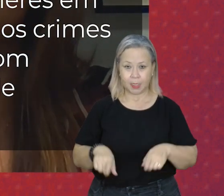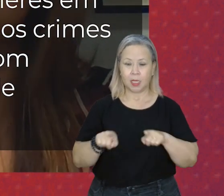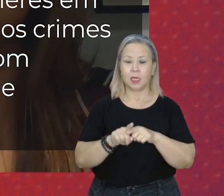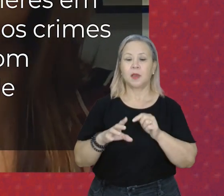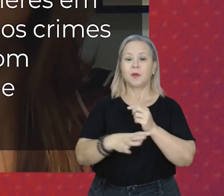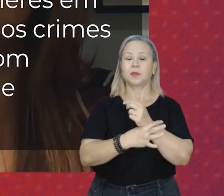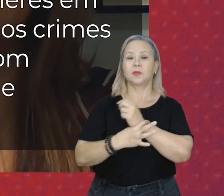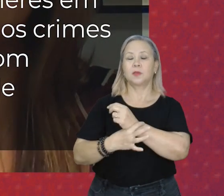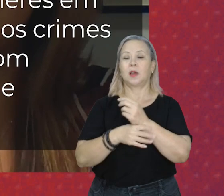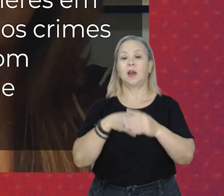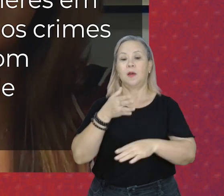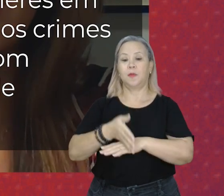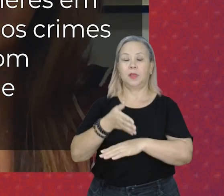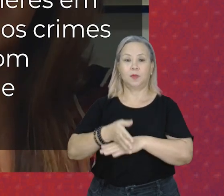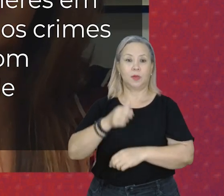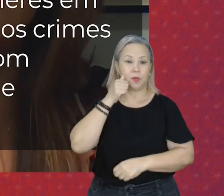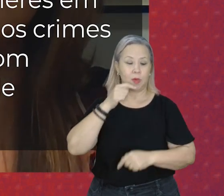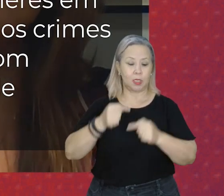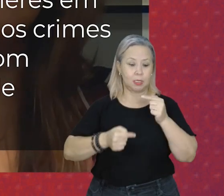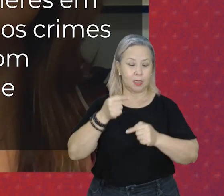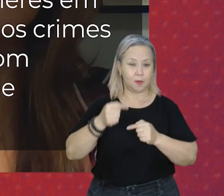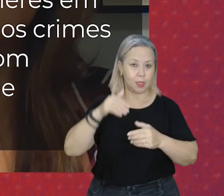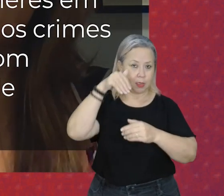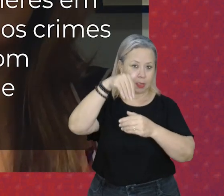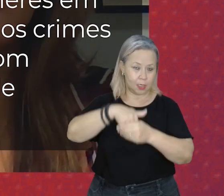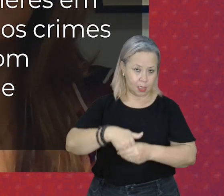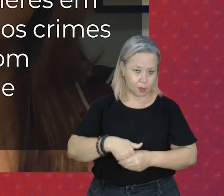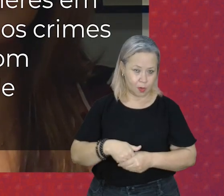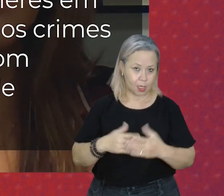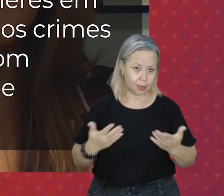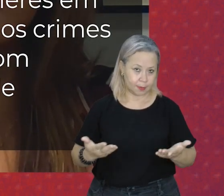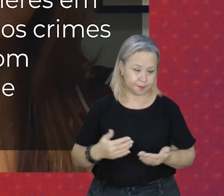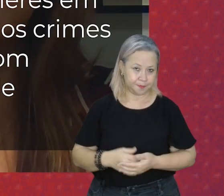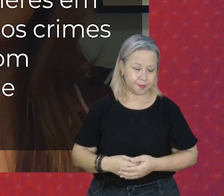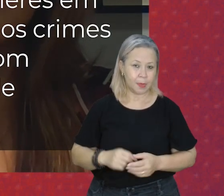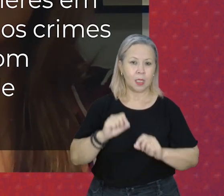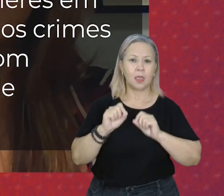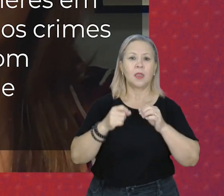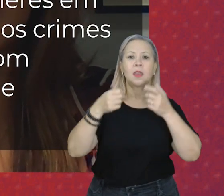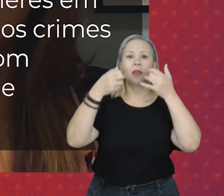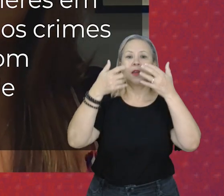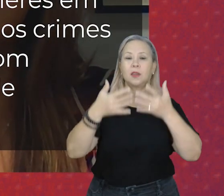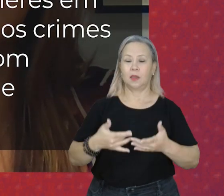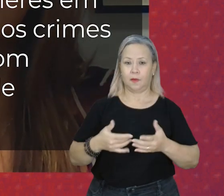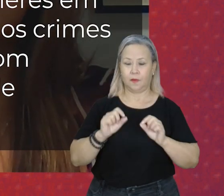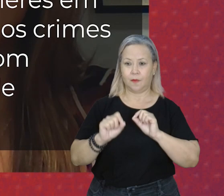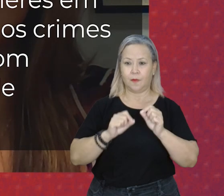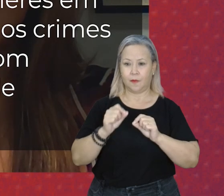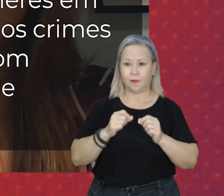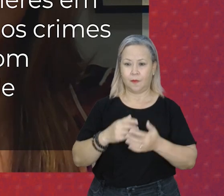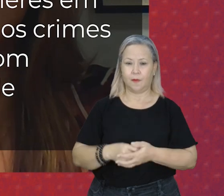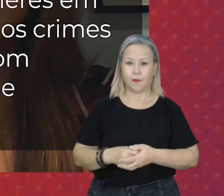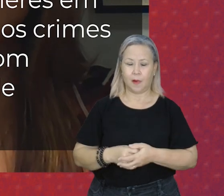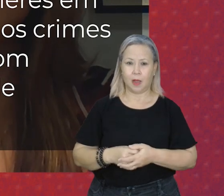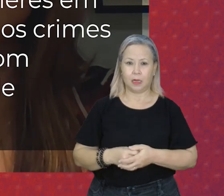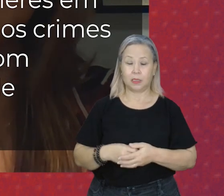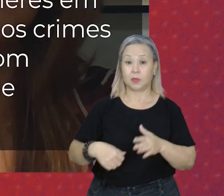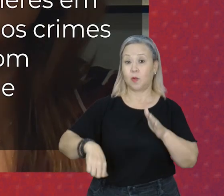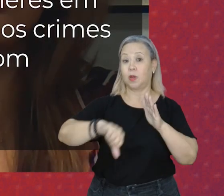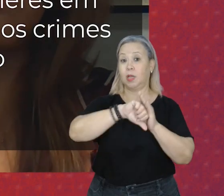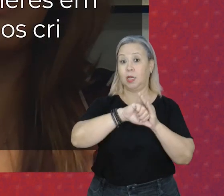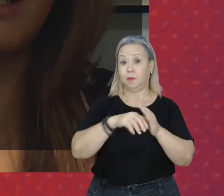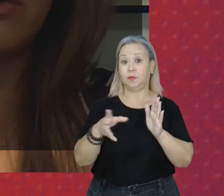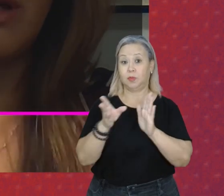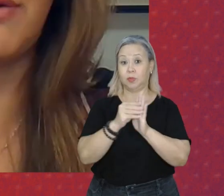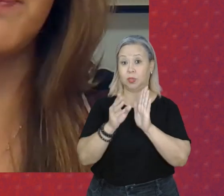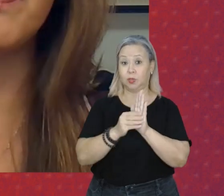assegurar a participação de mulheres em debates eleitorais e dispôs sobre os crimes de divulgação de fato ou vídeo com conteúdo inverídico no